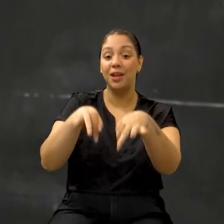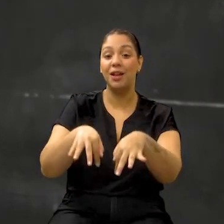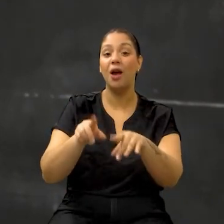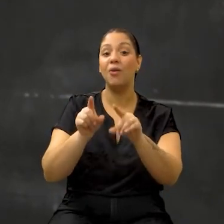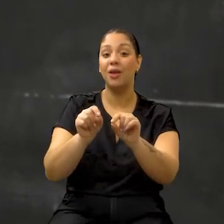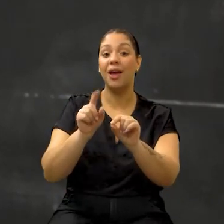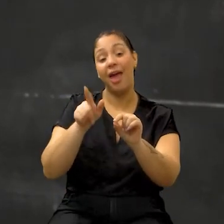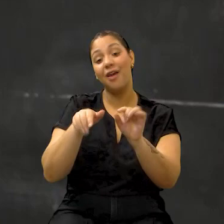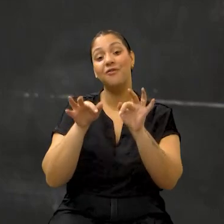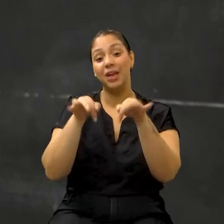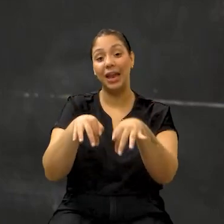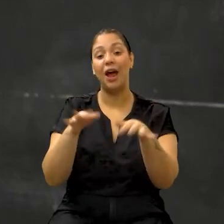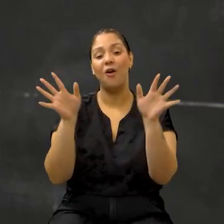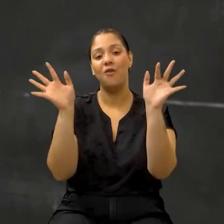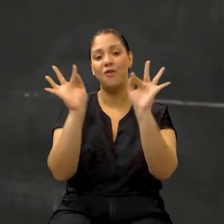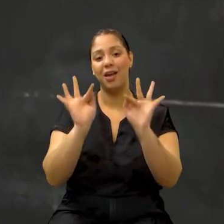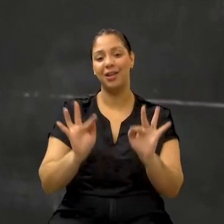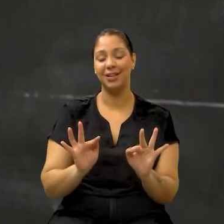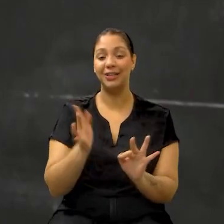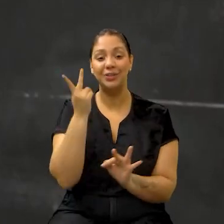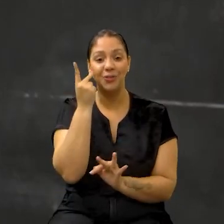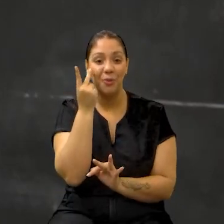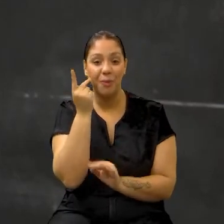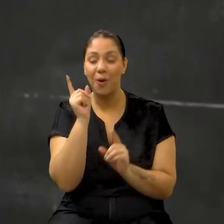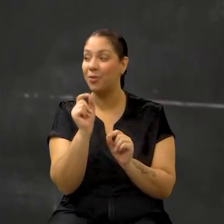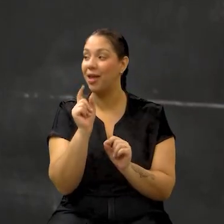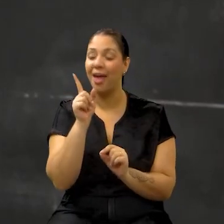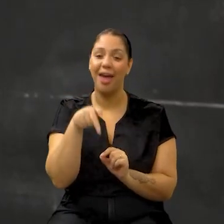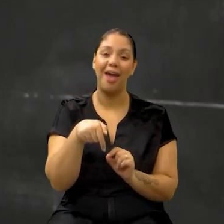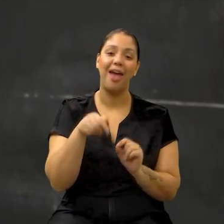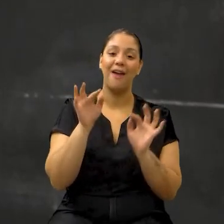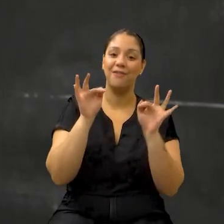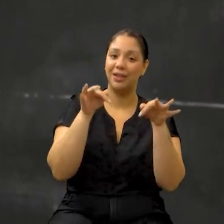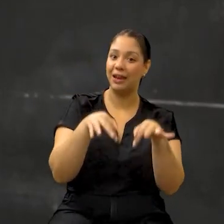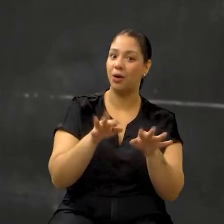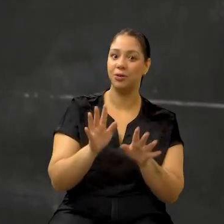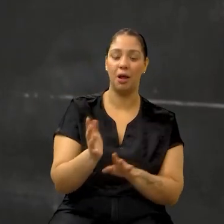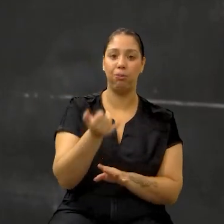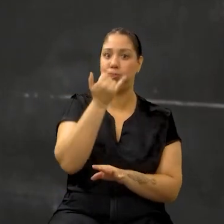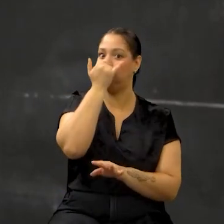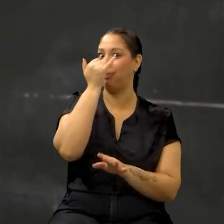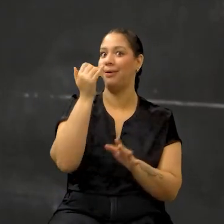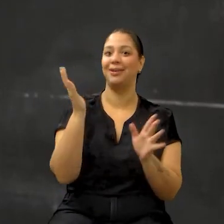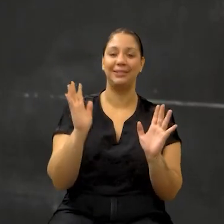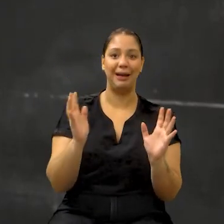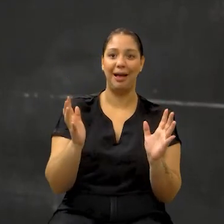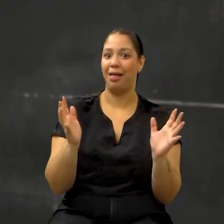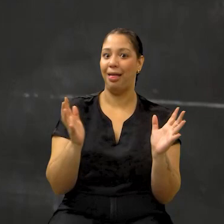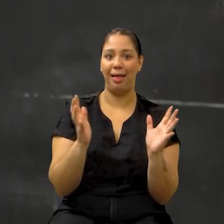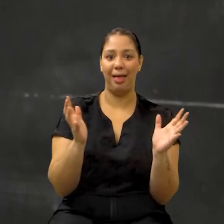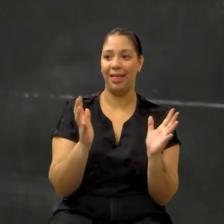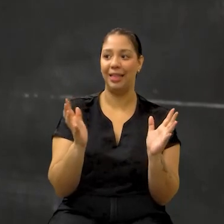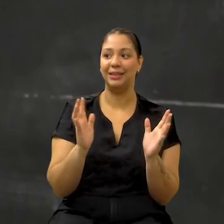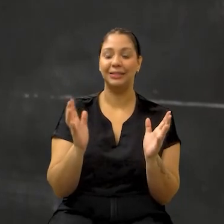acaba com um final que nós podemos dizer que é um final feliz. Geralmente as pessoas já estão esperando aquele final trágico, aquele